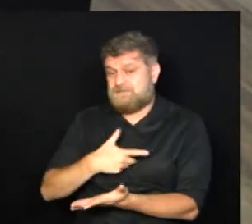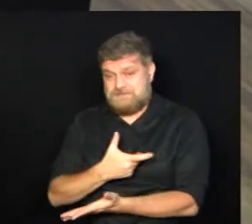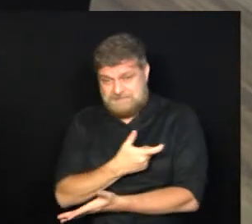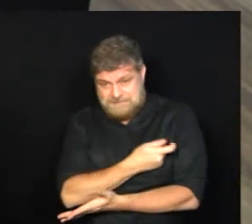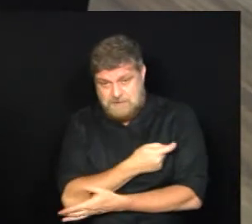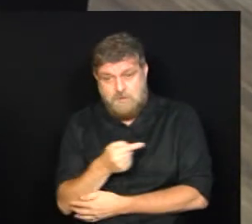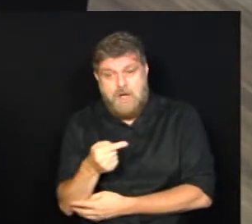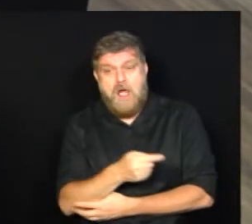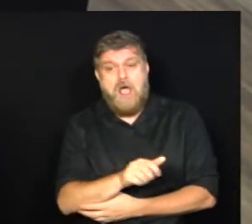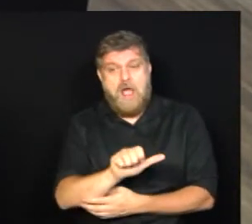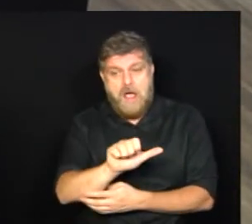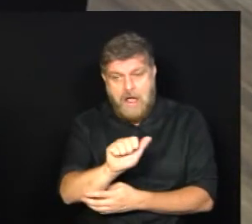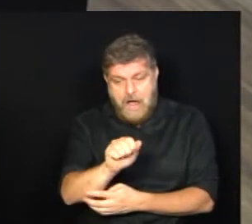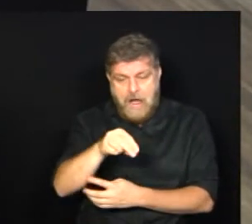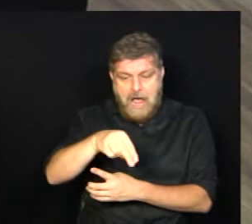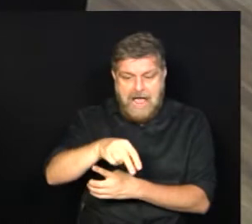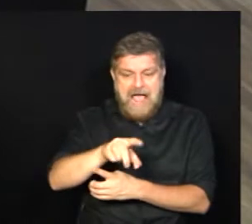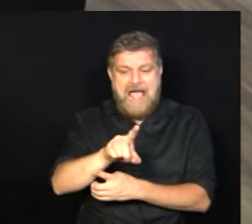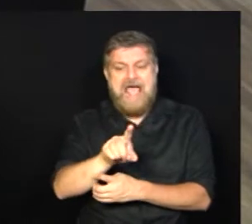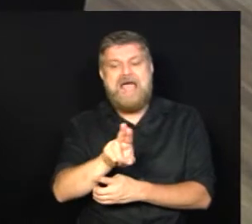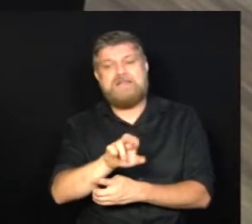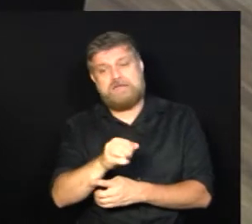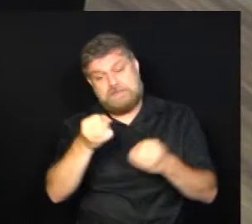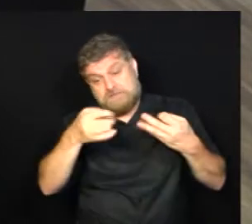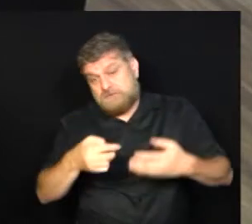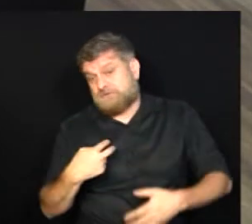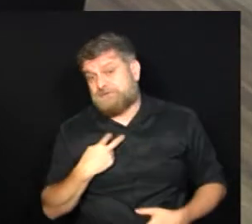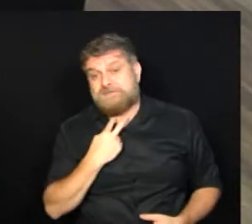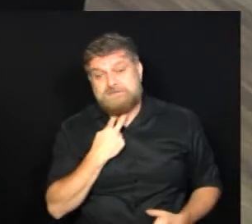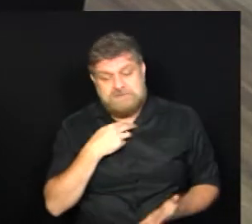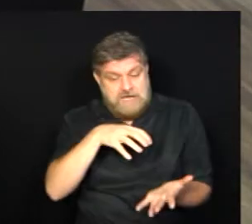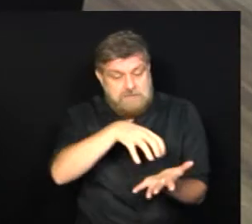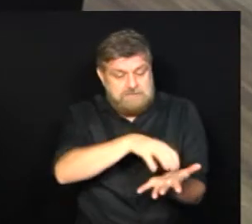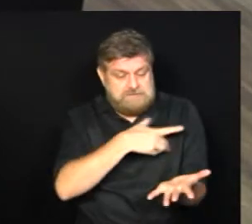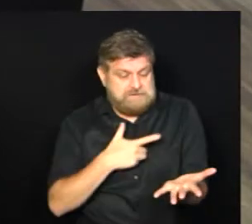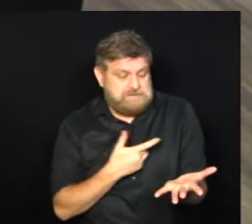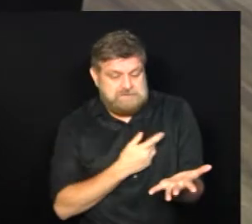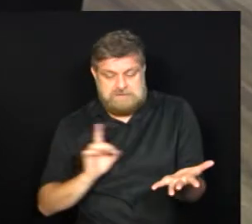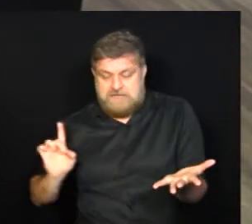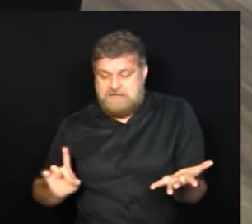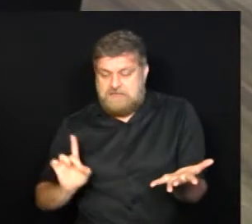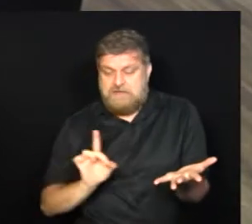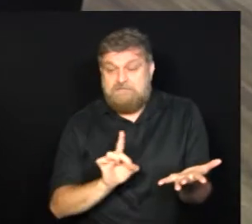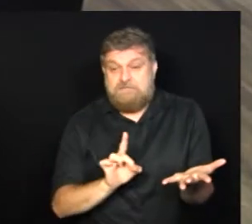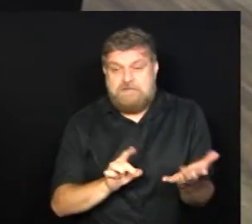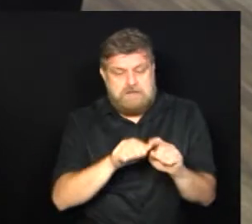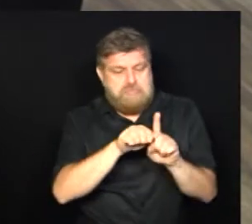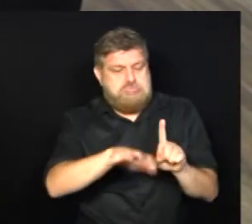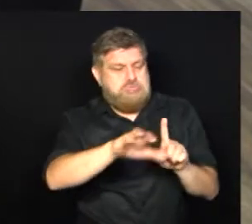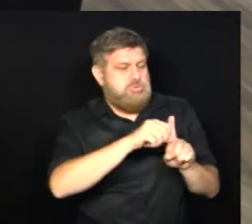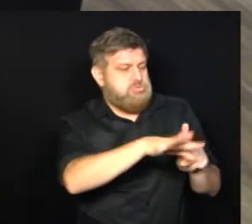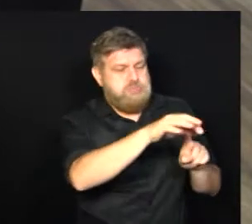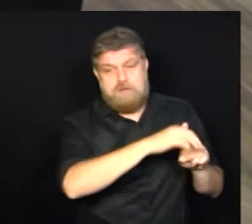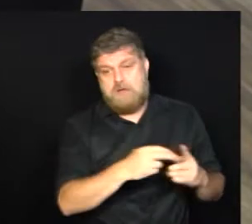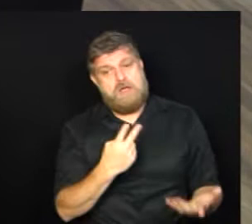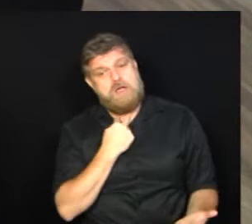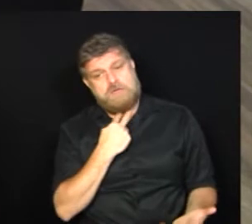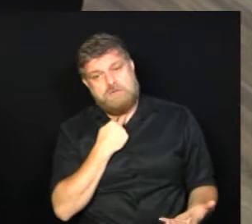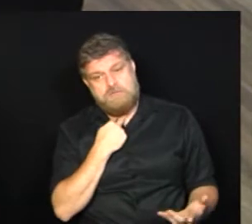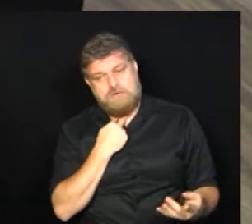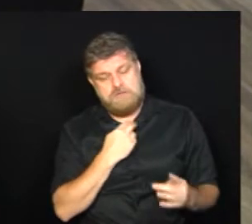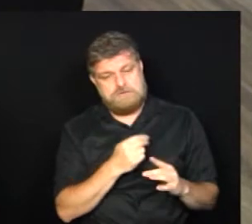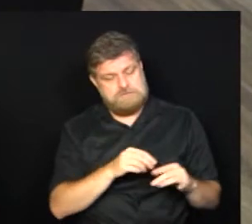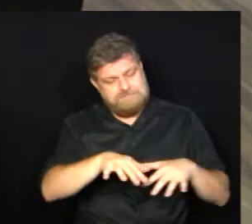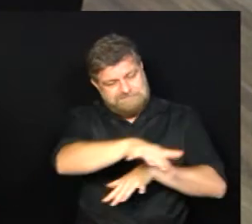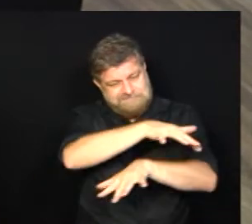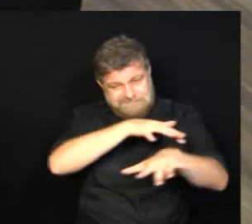conforme a Andréia disse, né? Lá tem pessoa saudável, então você não vai levar uma pessoa lá que pode ser que esteja contaminada, não vai ter essa aglomeração, vai ser